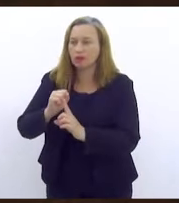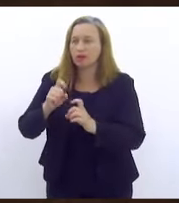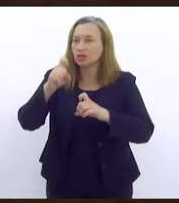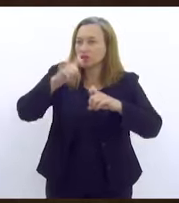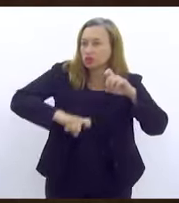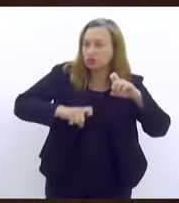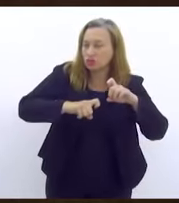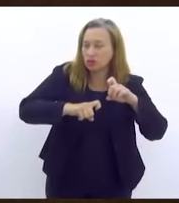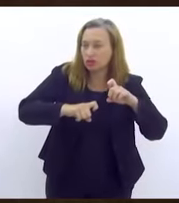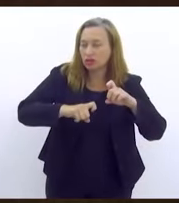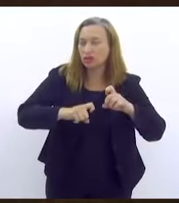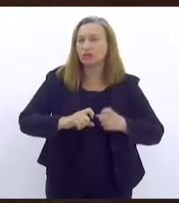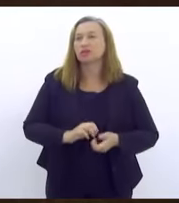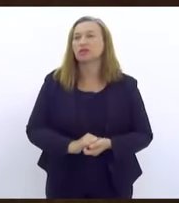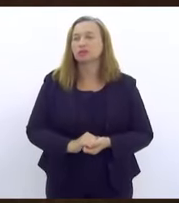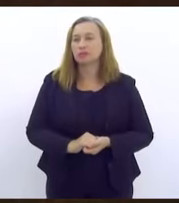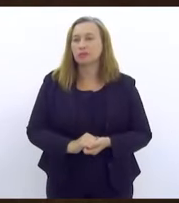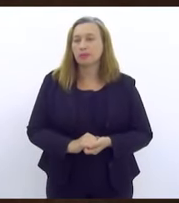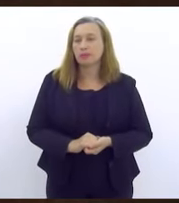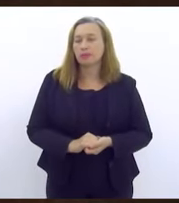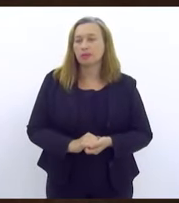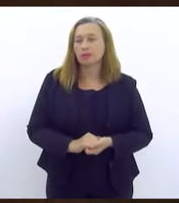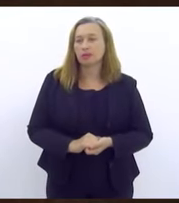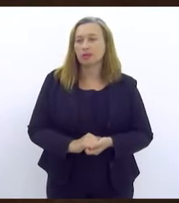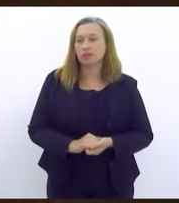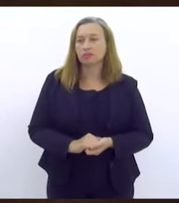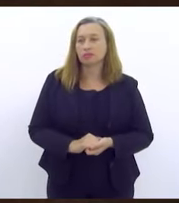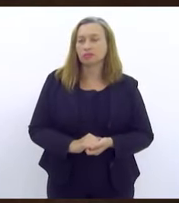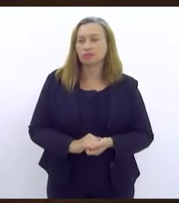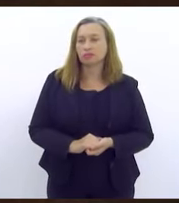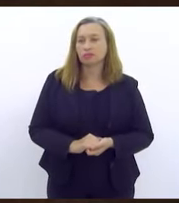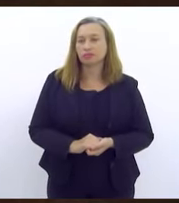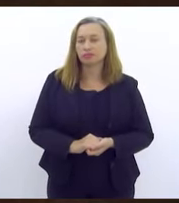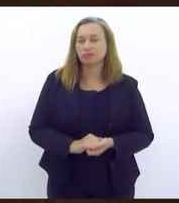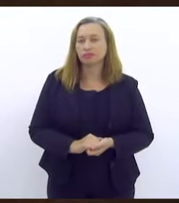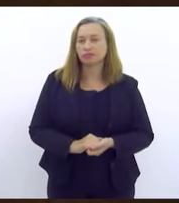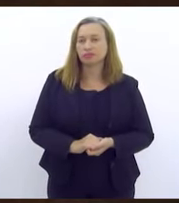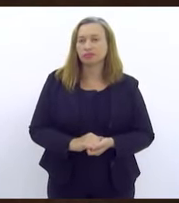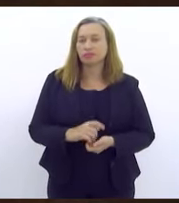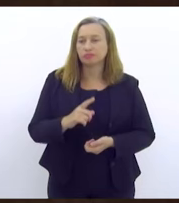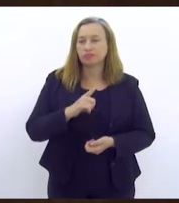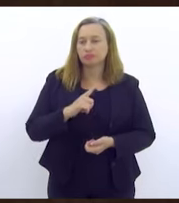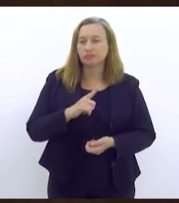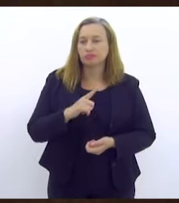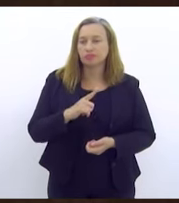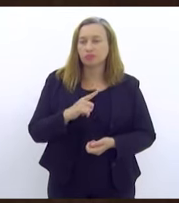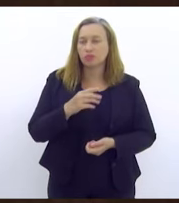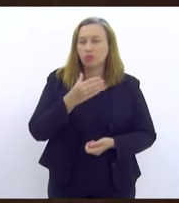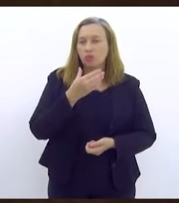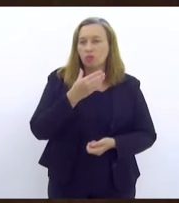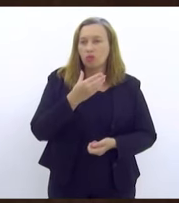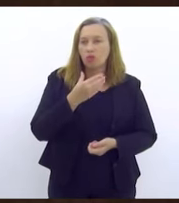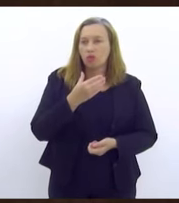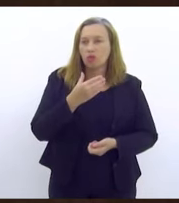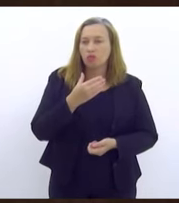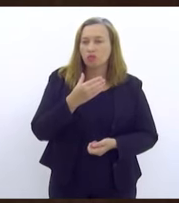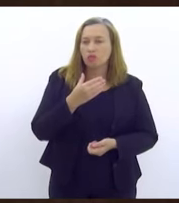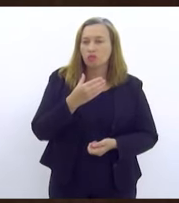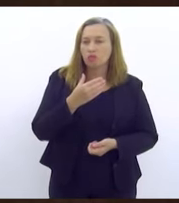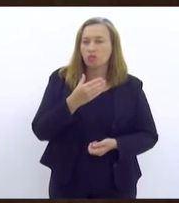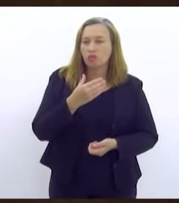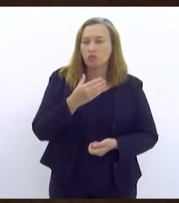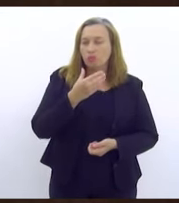estupradas, abusadas sexualmente, e que nós temos um monstro que praticou